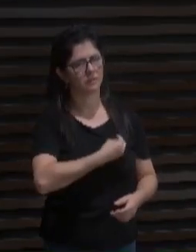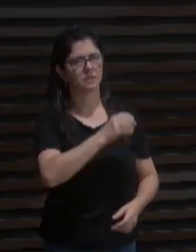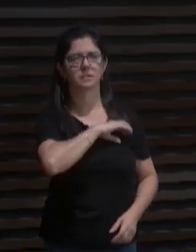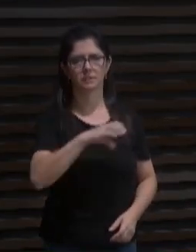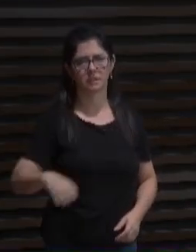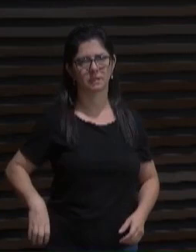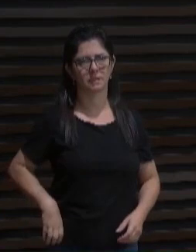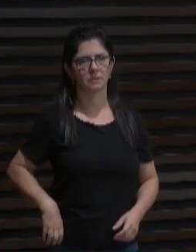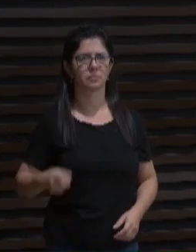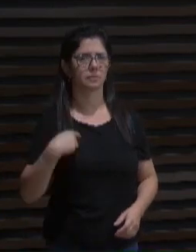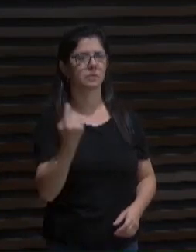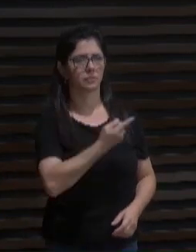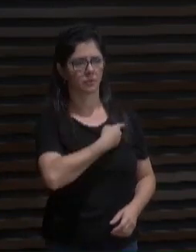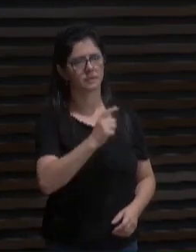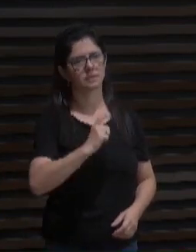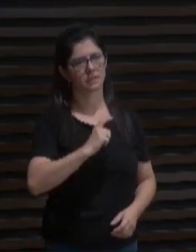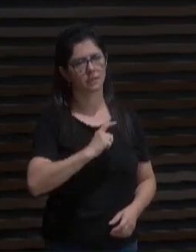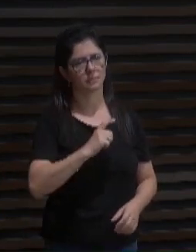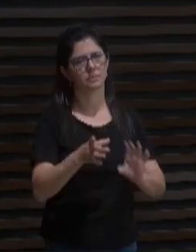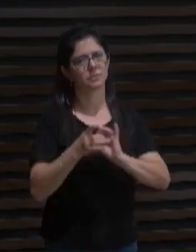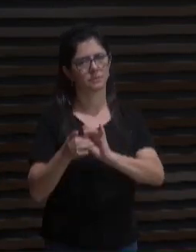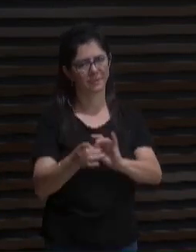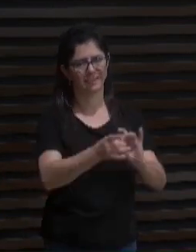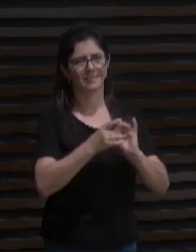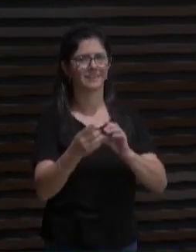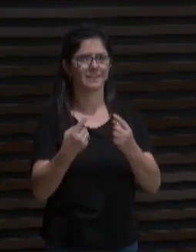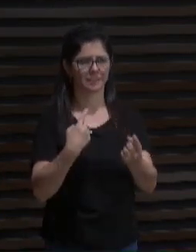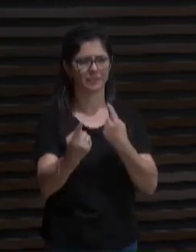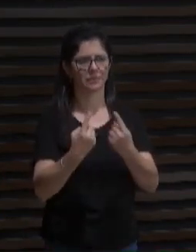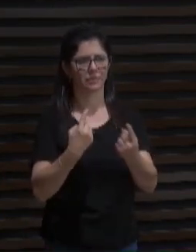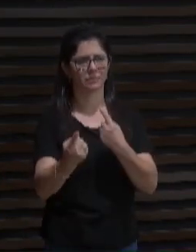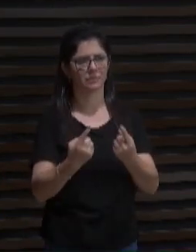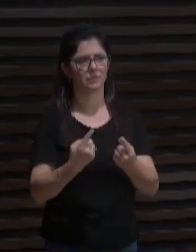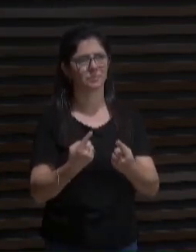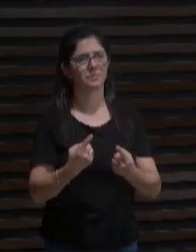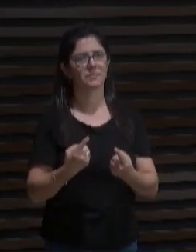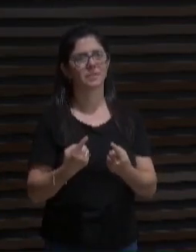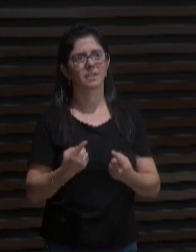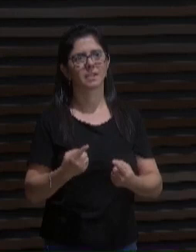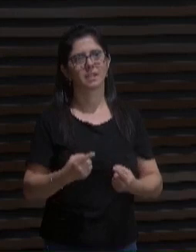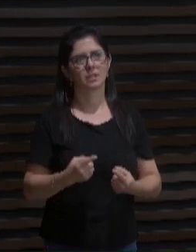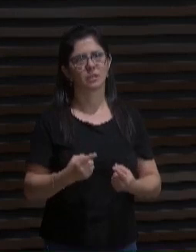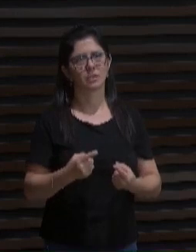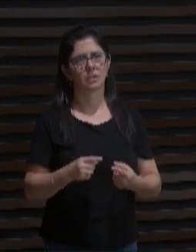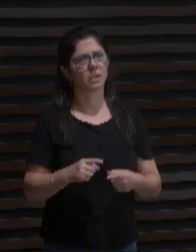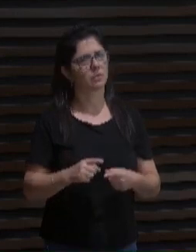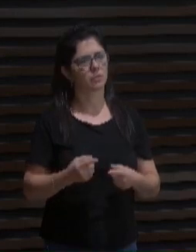Então nós temos comunhão uns com os outros. Agora, como que eu vou ter comunhão se eu sou um